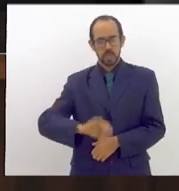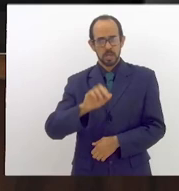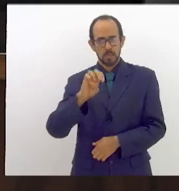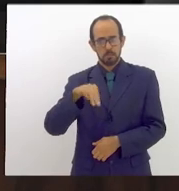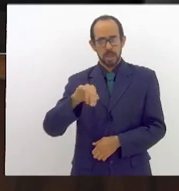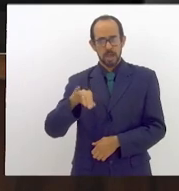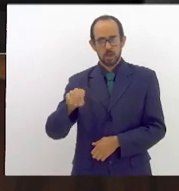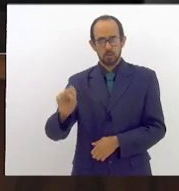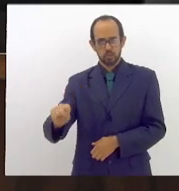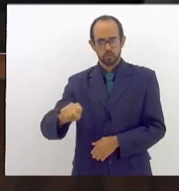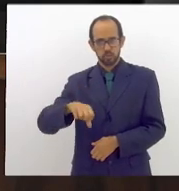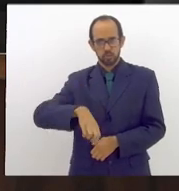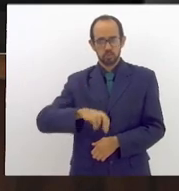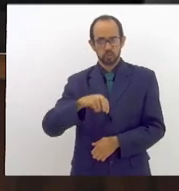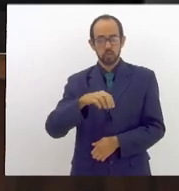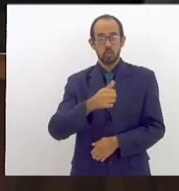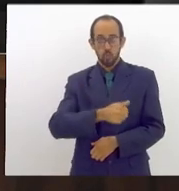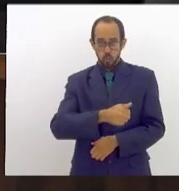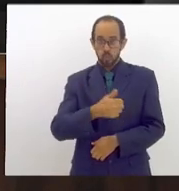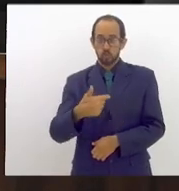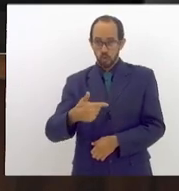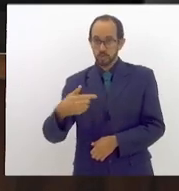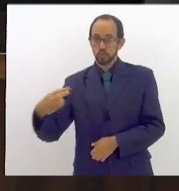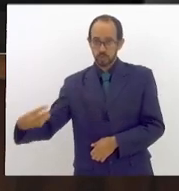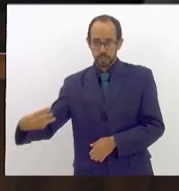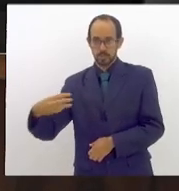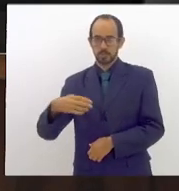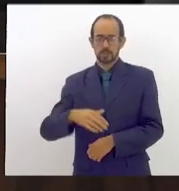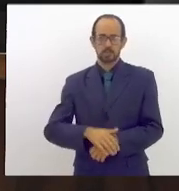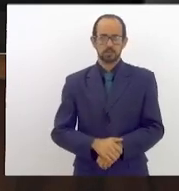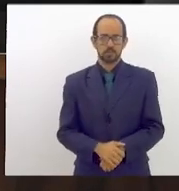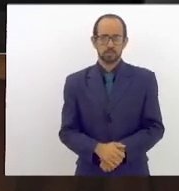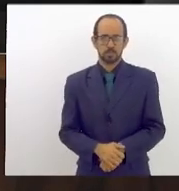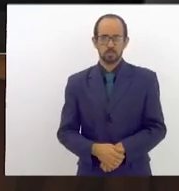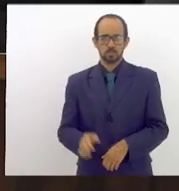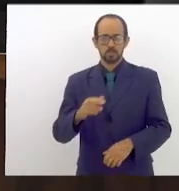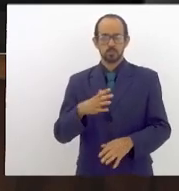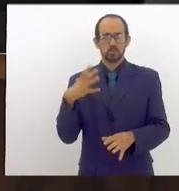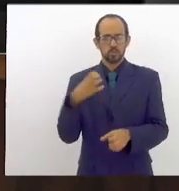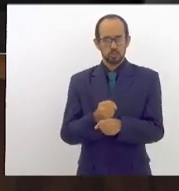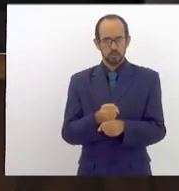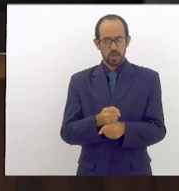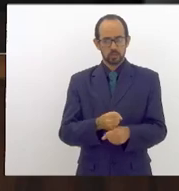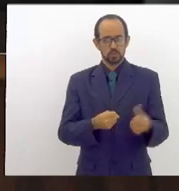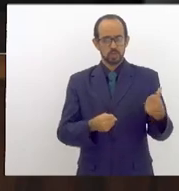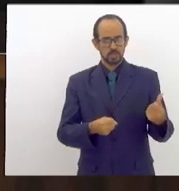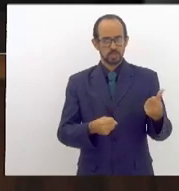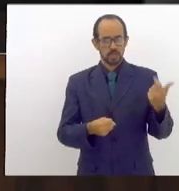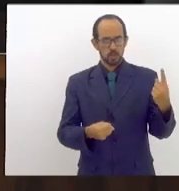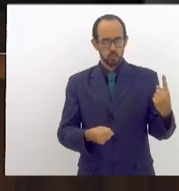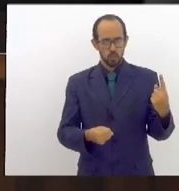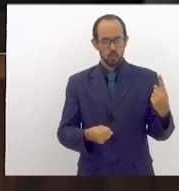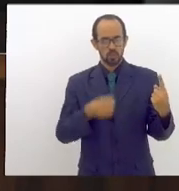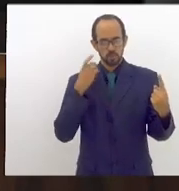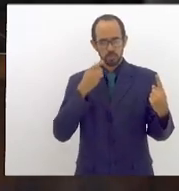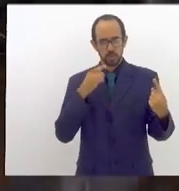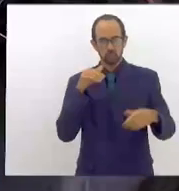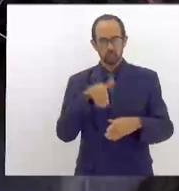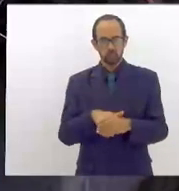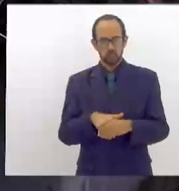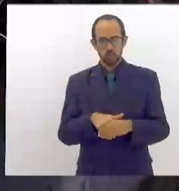Abraão Marcos Mille Marcos Vinícius presencia proclama o resultado votaram 61 senhores parlamentares 61